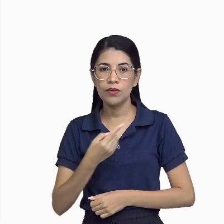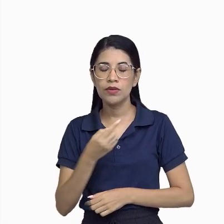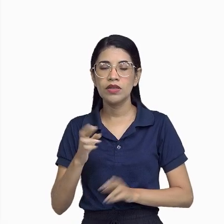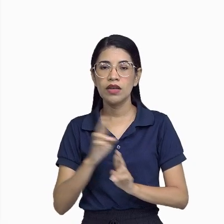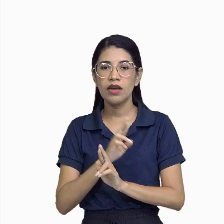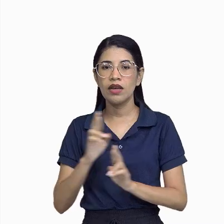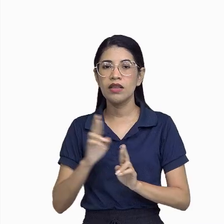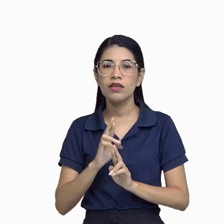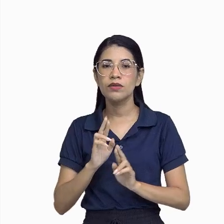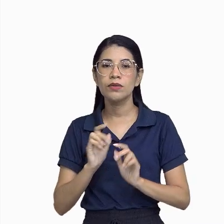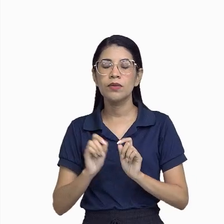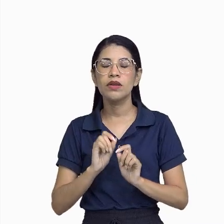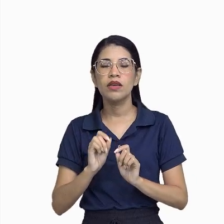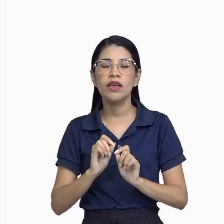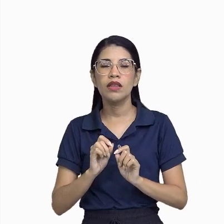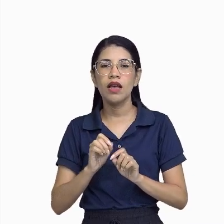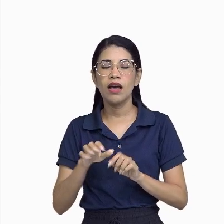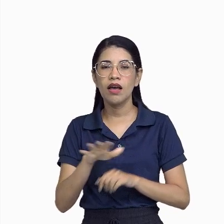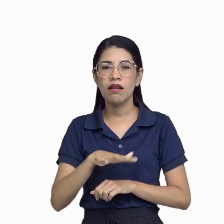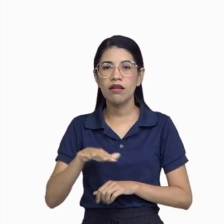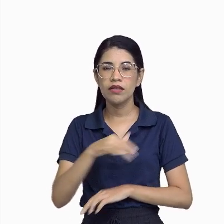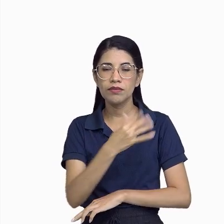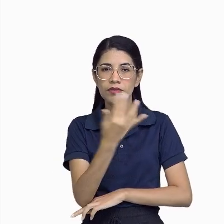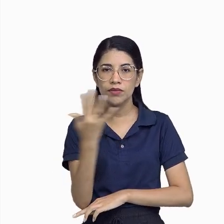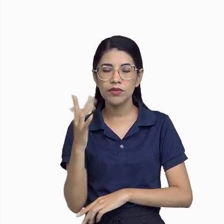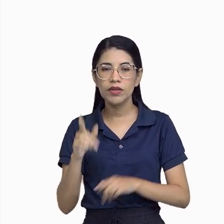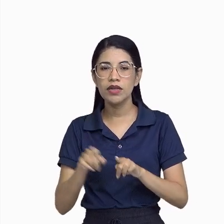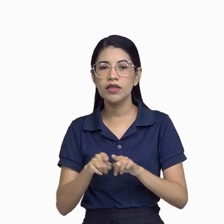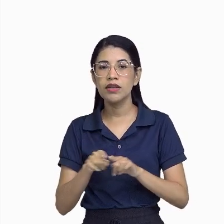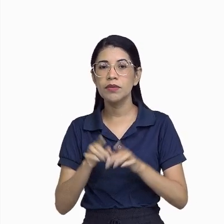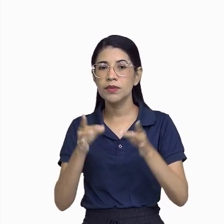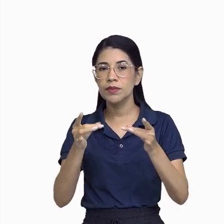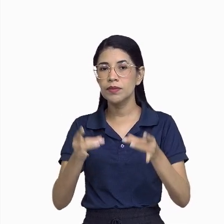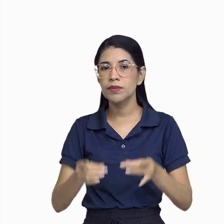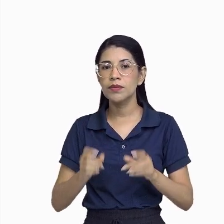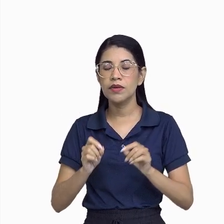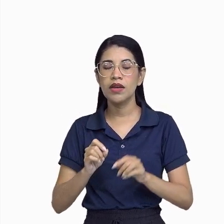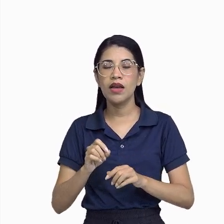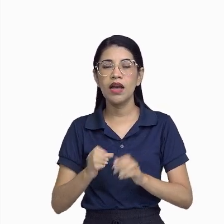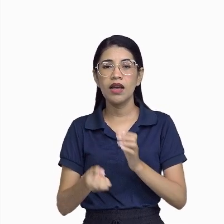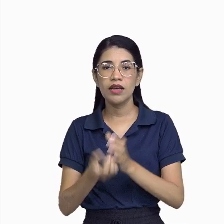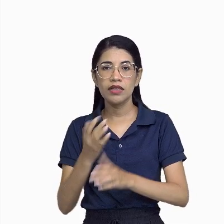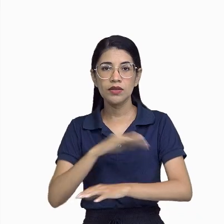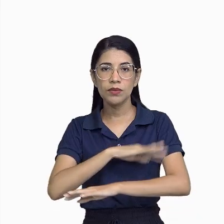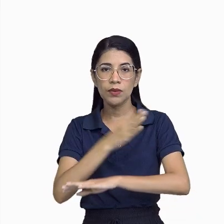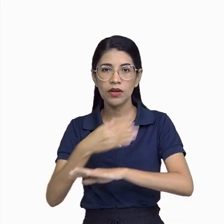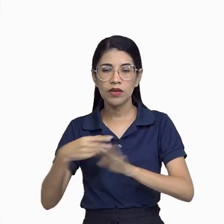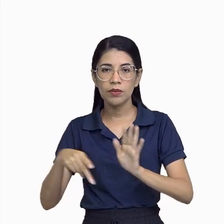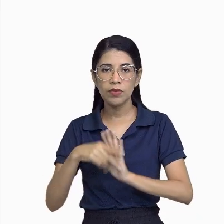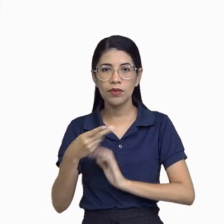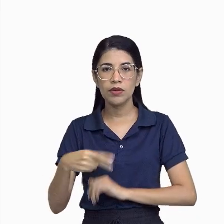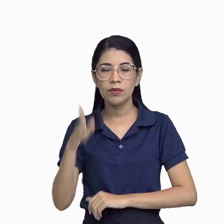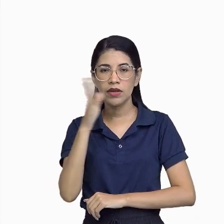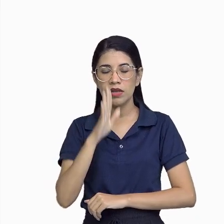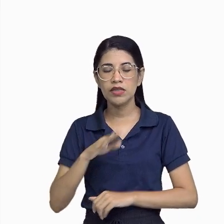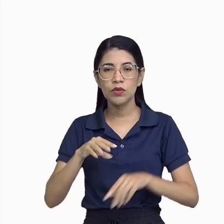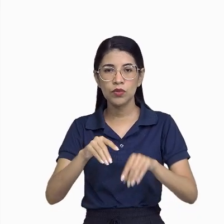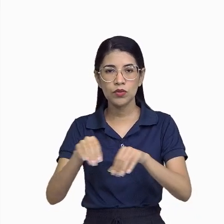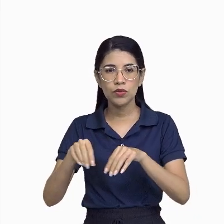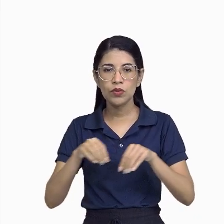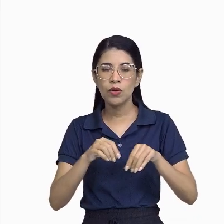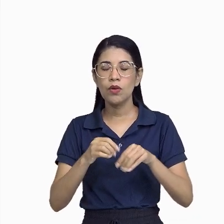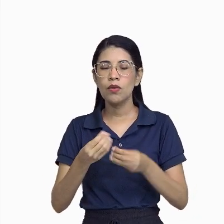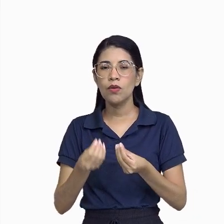os componentes físico-naturais, detalhamento, formação do relevo brasileiro, a formação do solo, principais